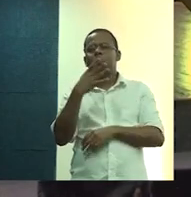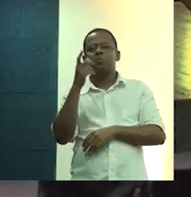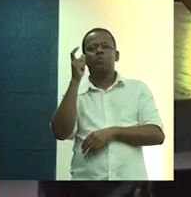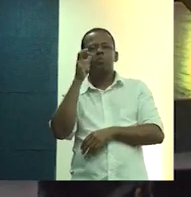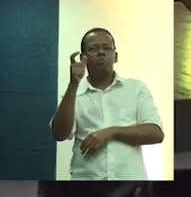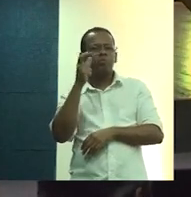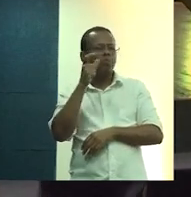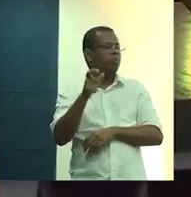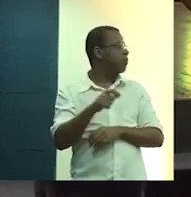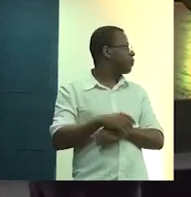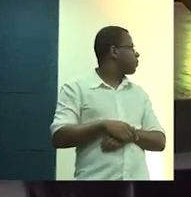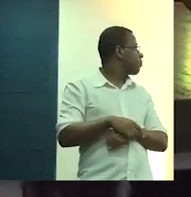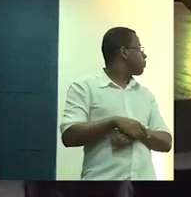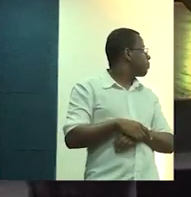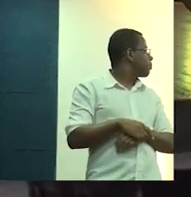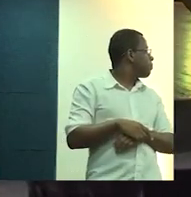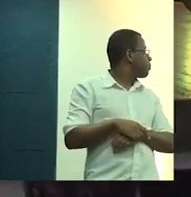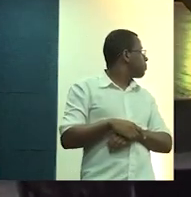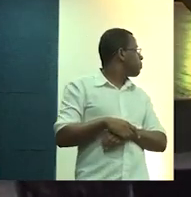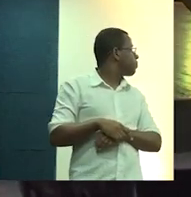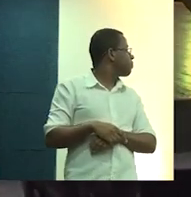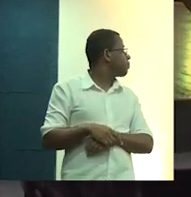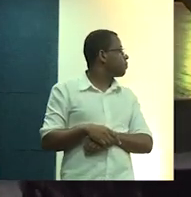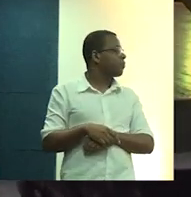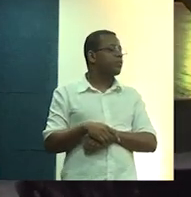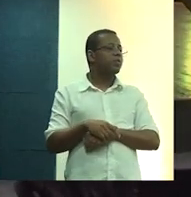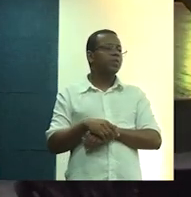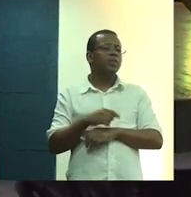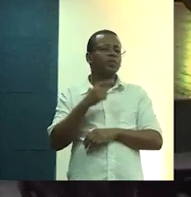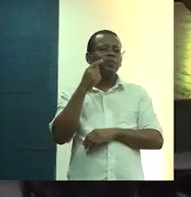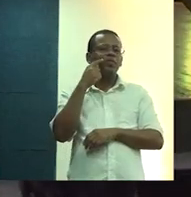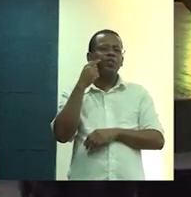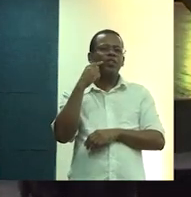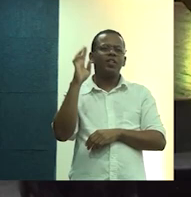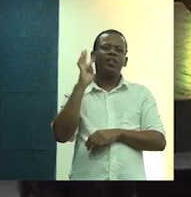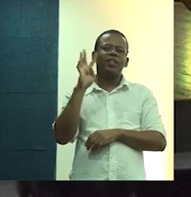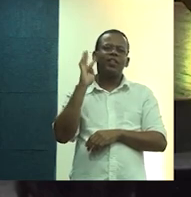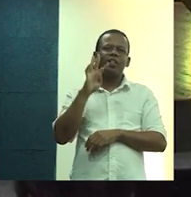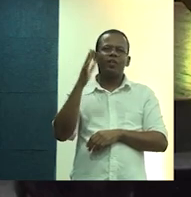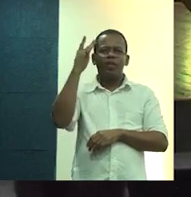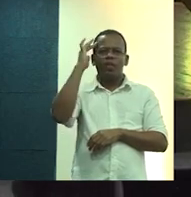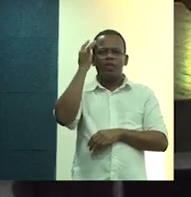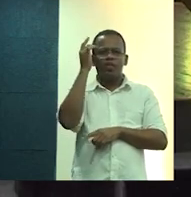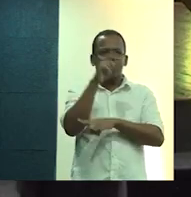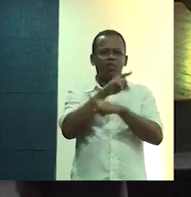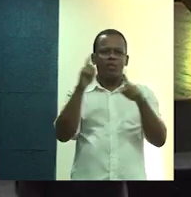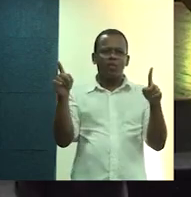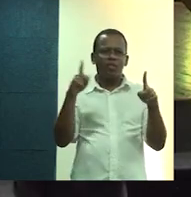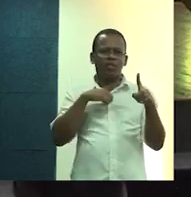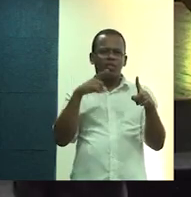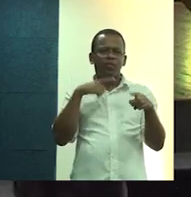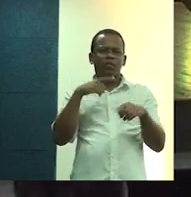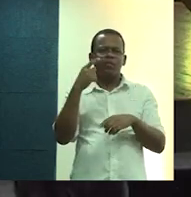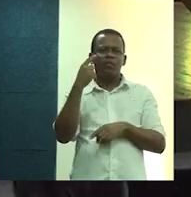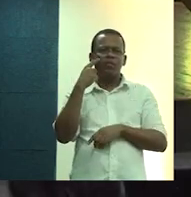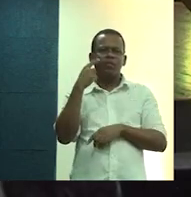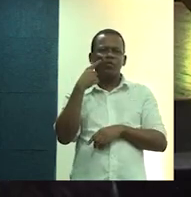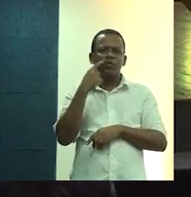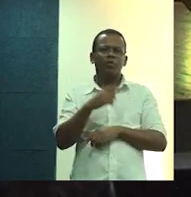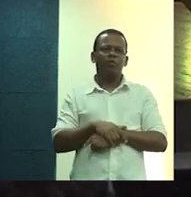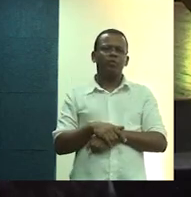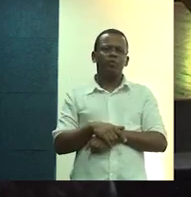interessante Isso aqui é uma coisa legal talvez alguns de vocês já tenham visto é